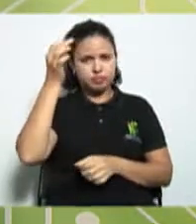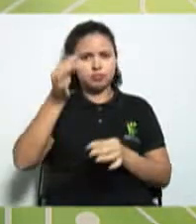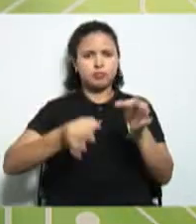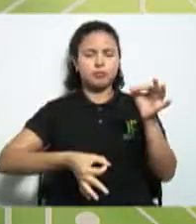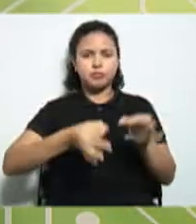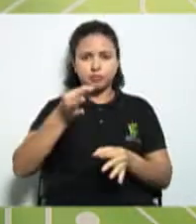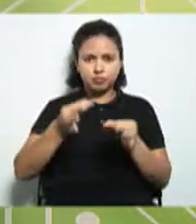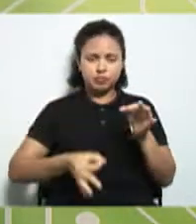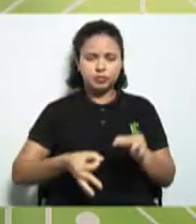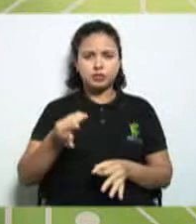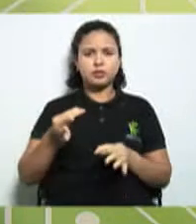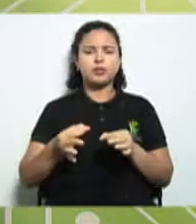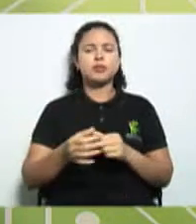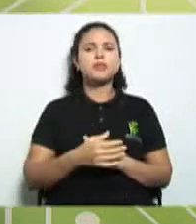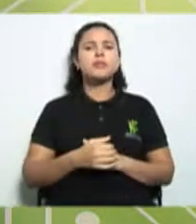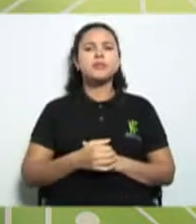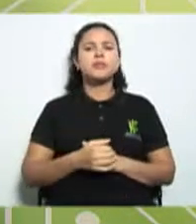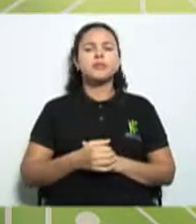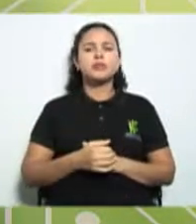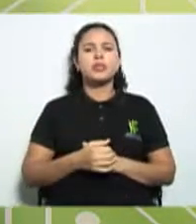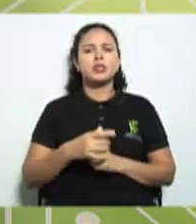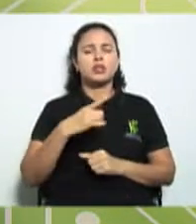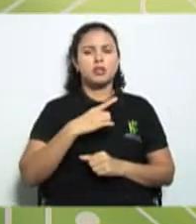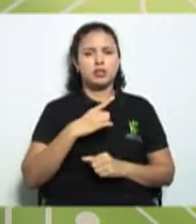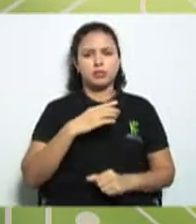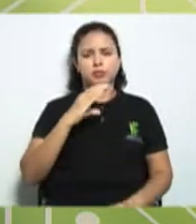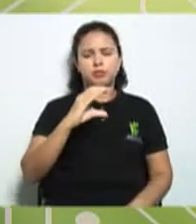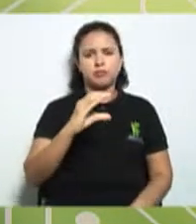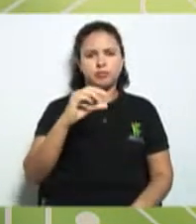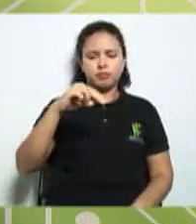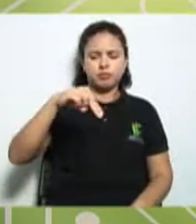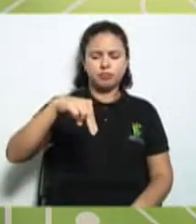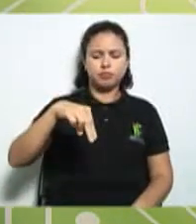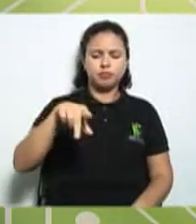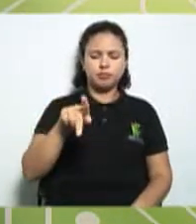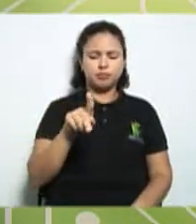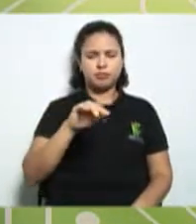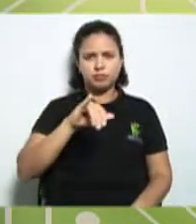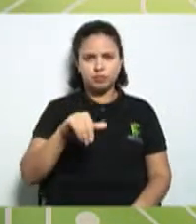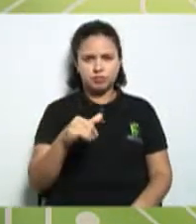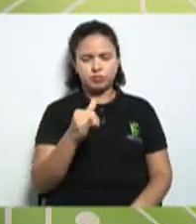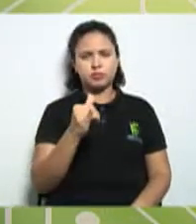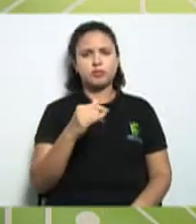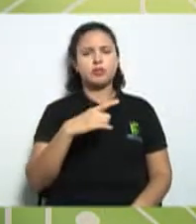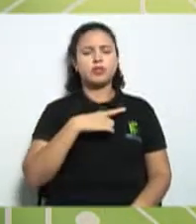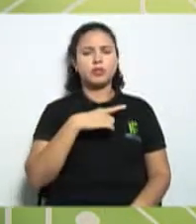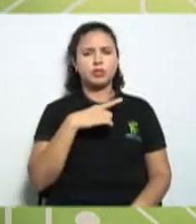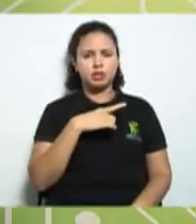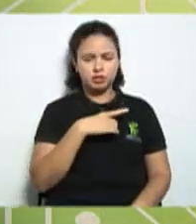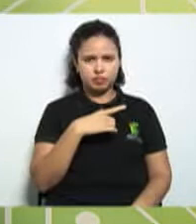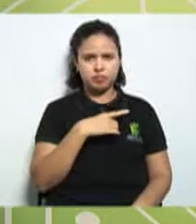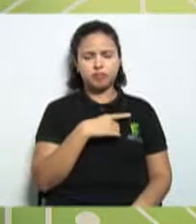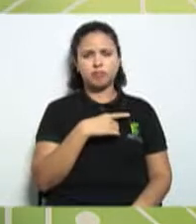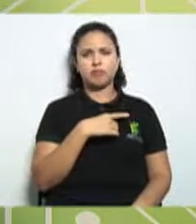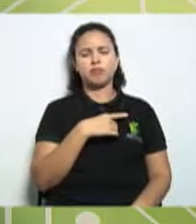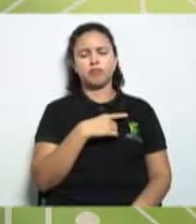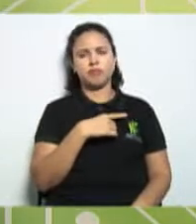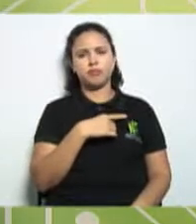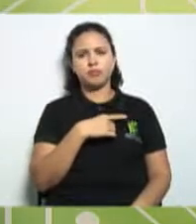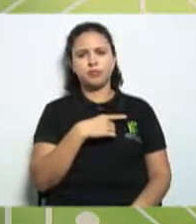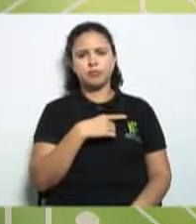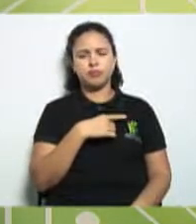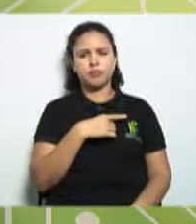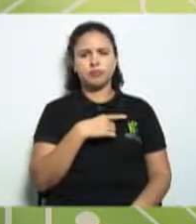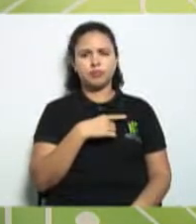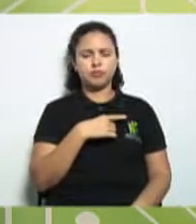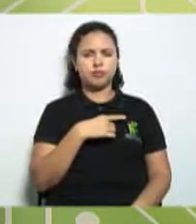pessoas jurídicas que têm CNPJ, que estão regularmente, né, com a sua vida